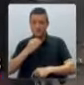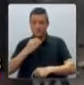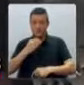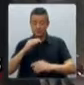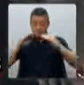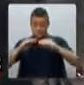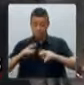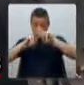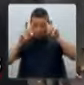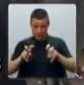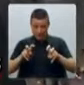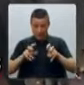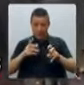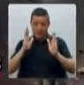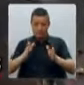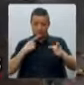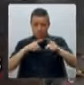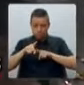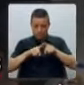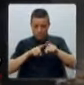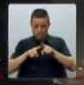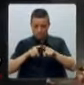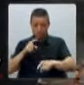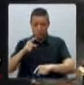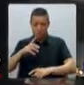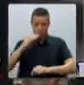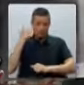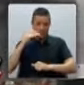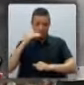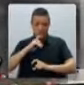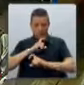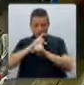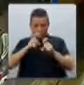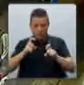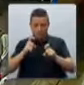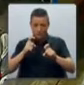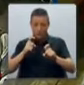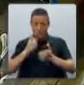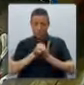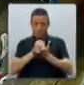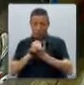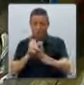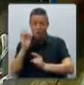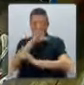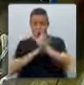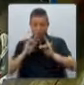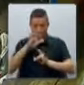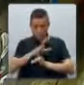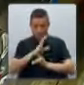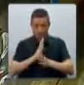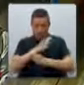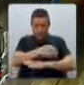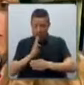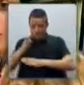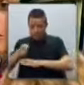qualificações, precisam de políticas feitas à medida. O chefe do governo conta com os fundos europeus para dar uma ajuda no acesso